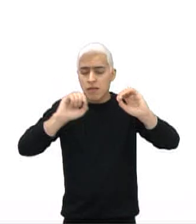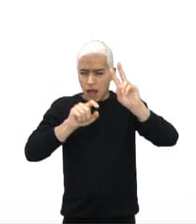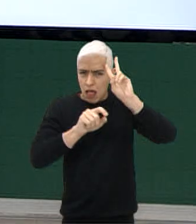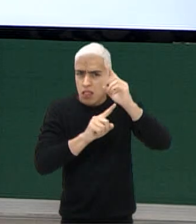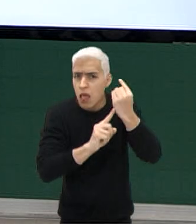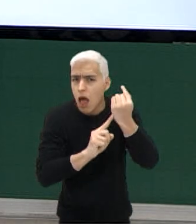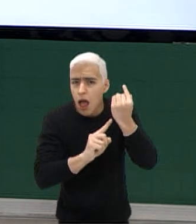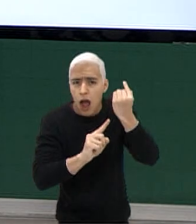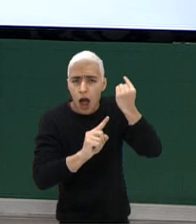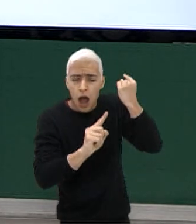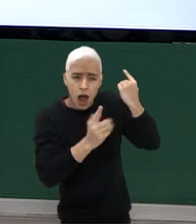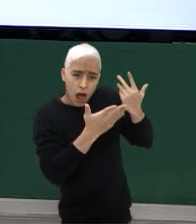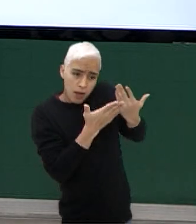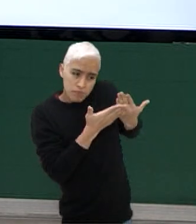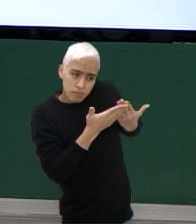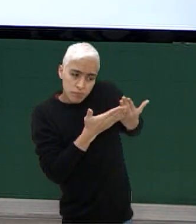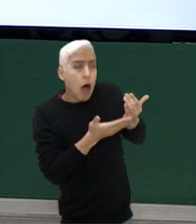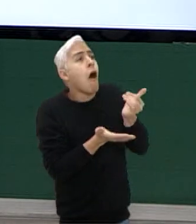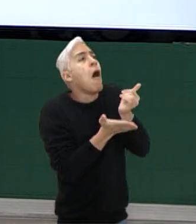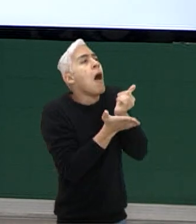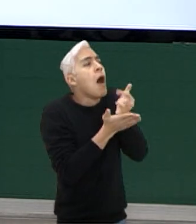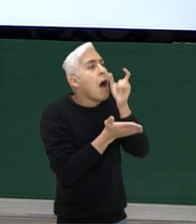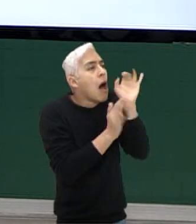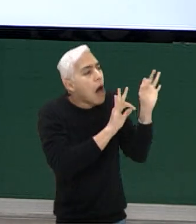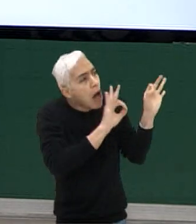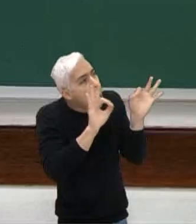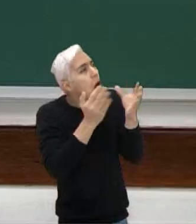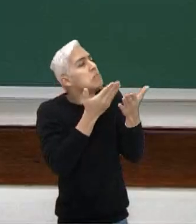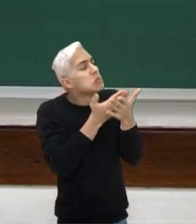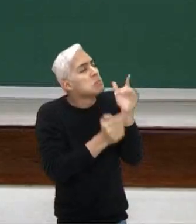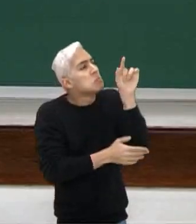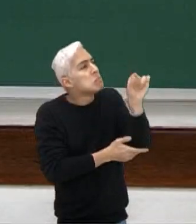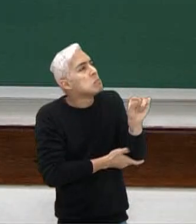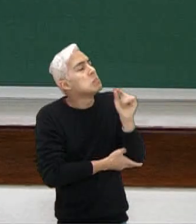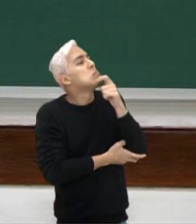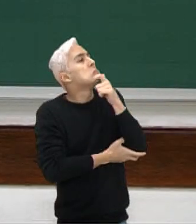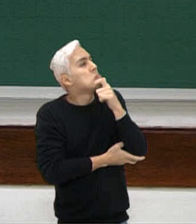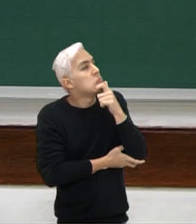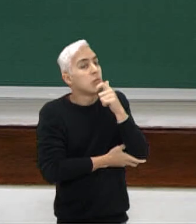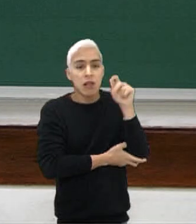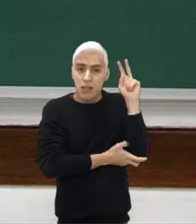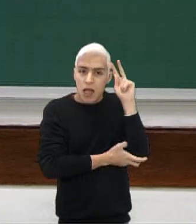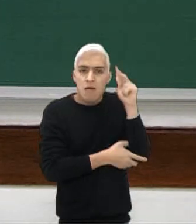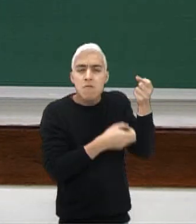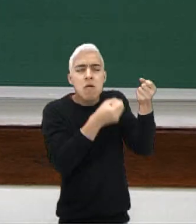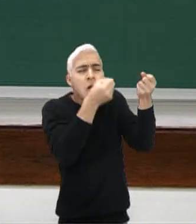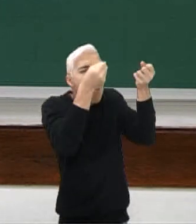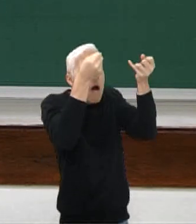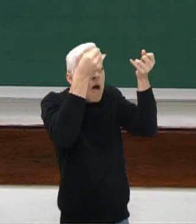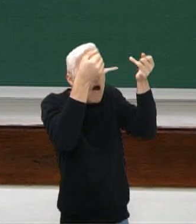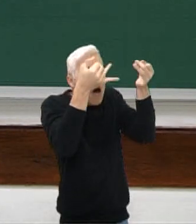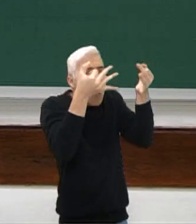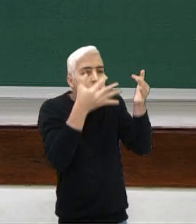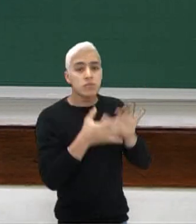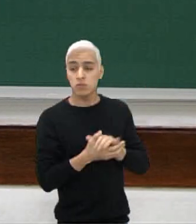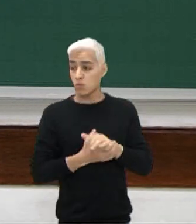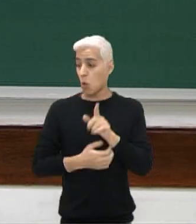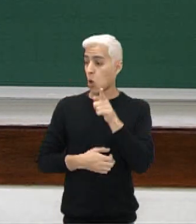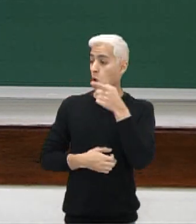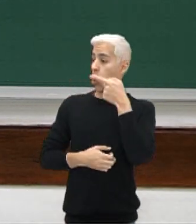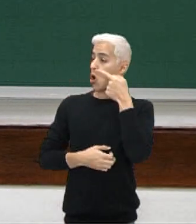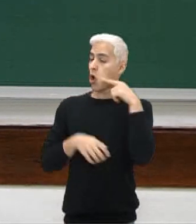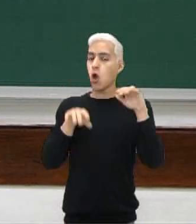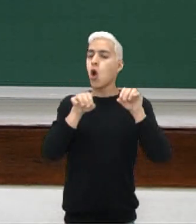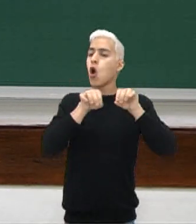lá no início, quando vocês começaram a assistir às aulas aqui? Nós vimos o quê? Que eu vou ter